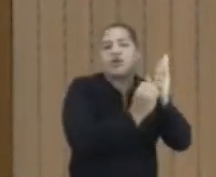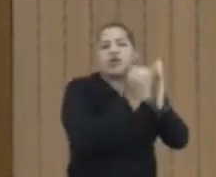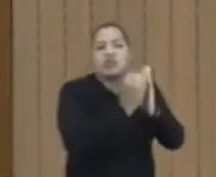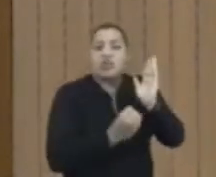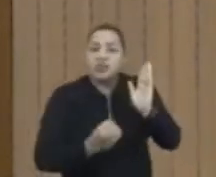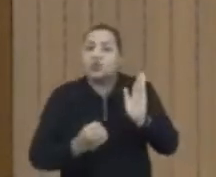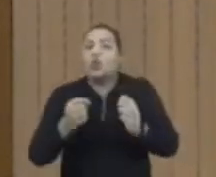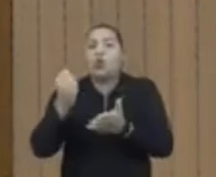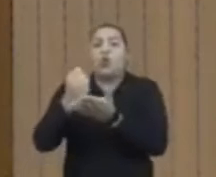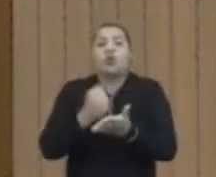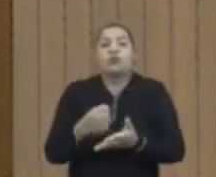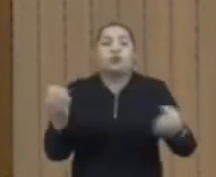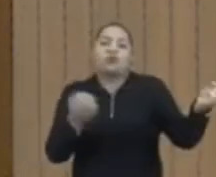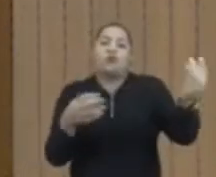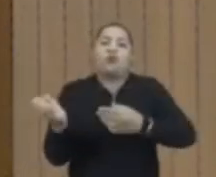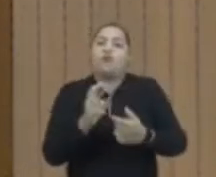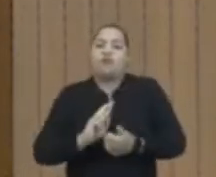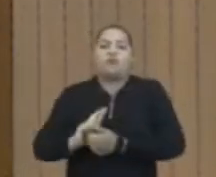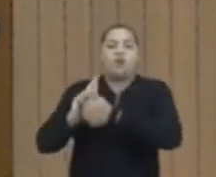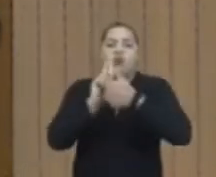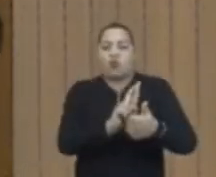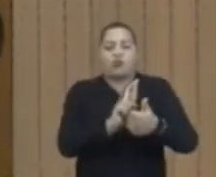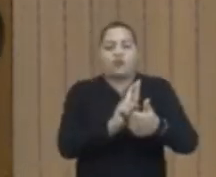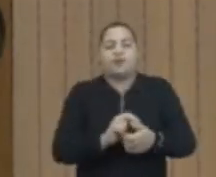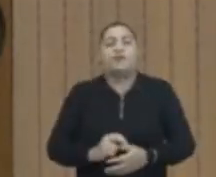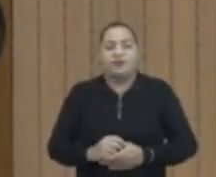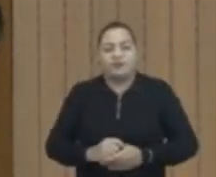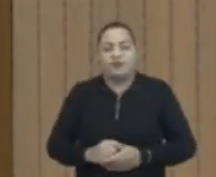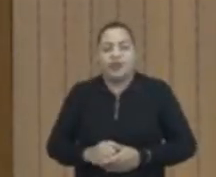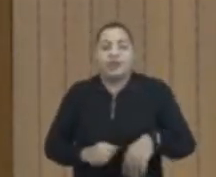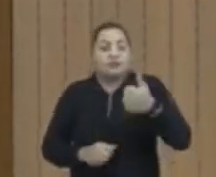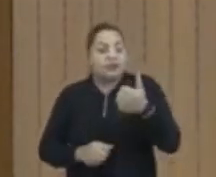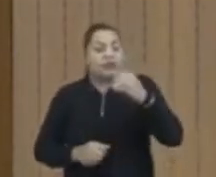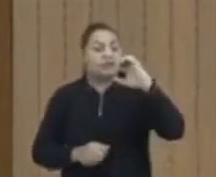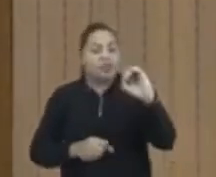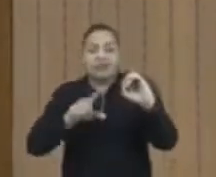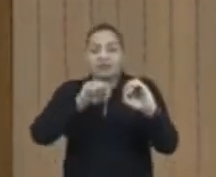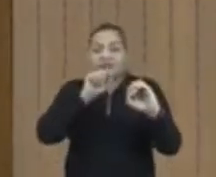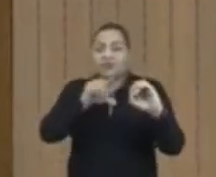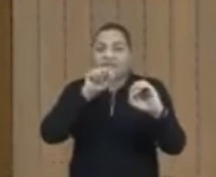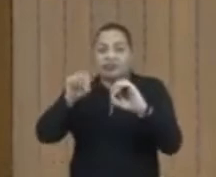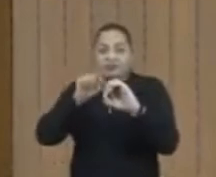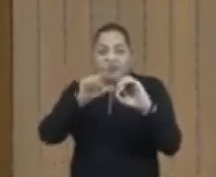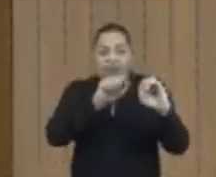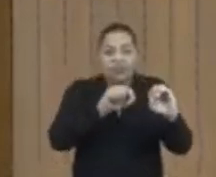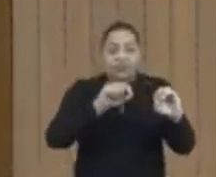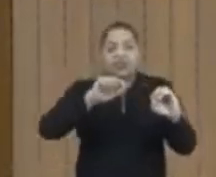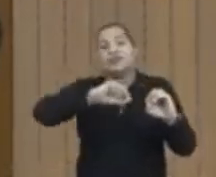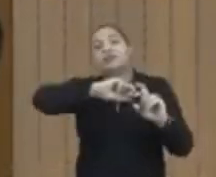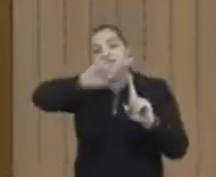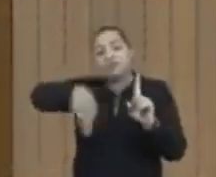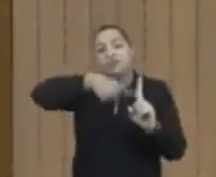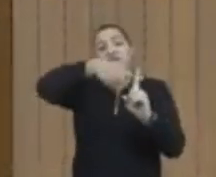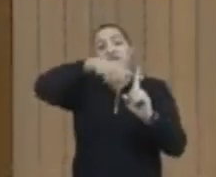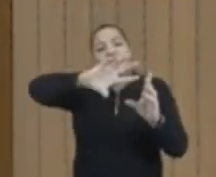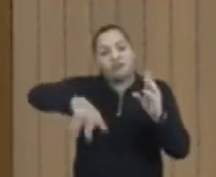que 10 deles serão exclusivamente dedicados a se somar aos já existentes, para